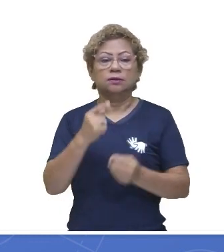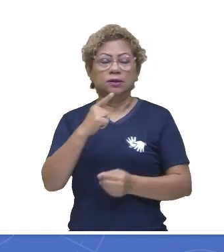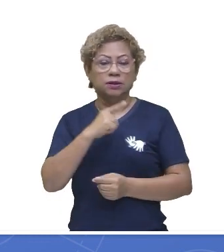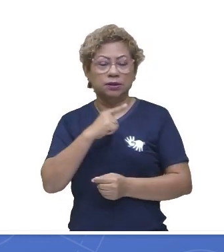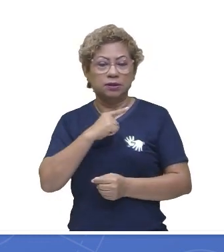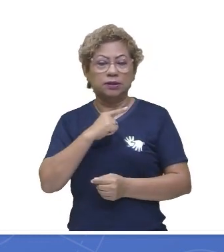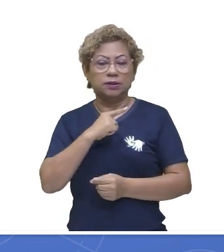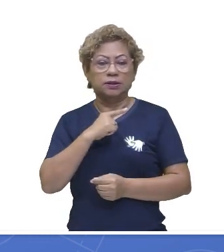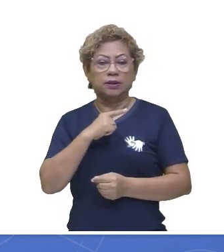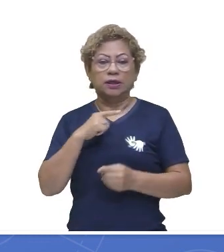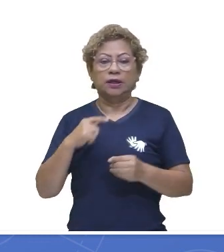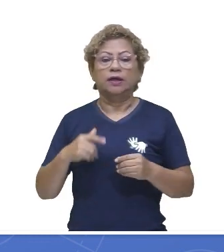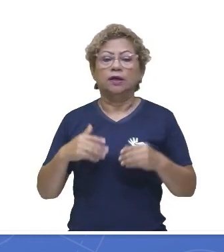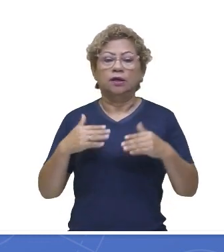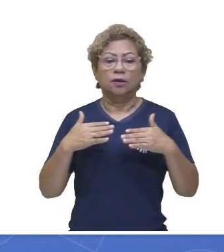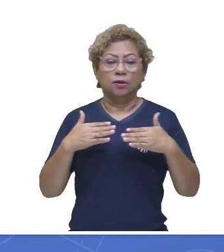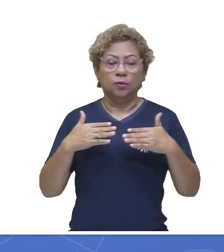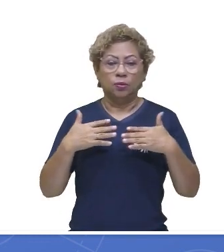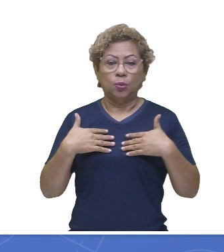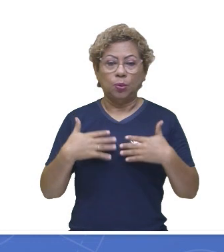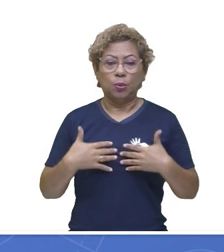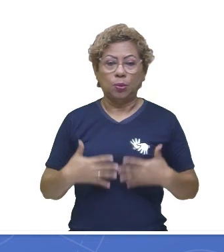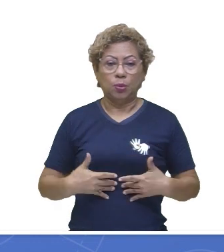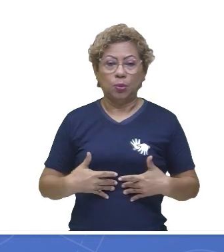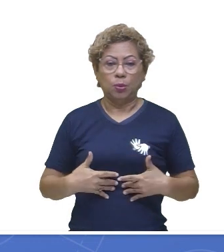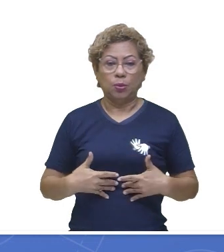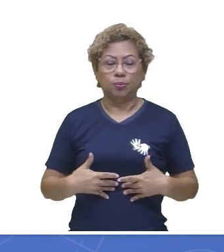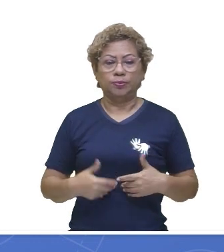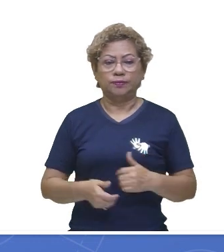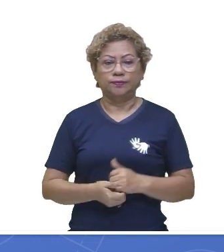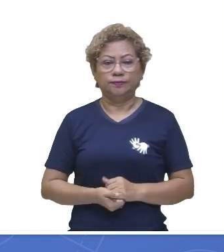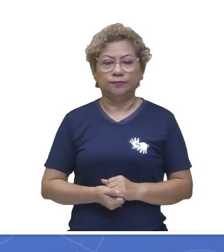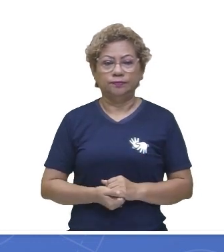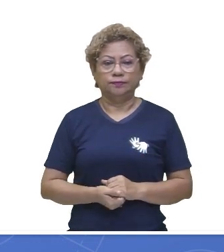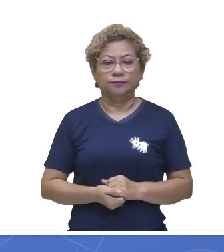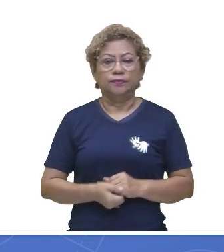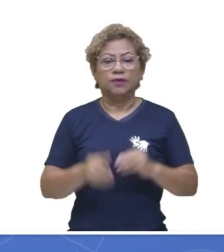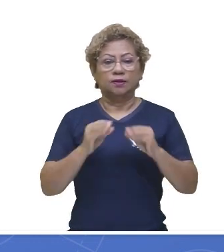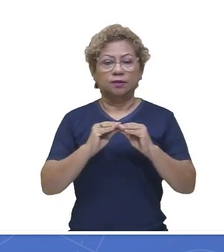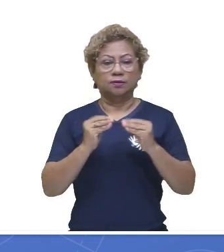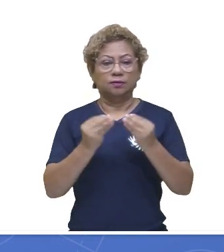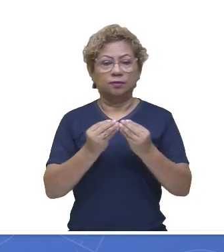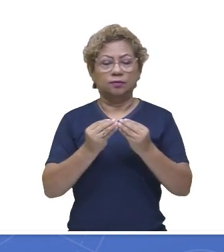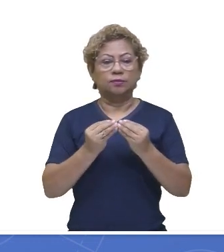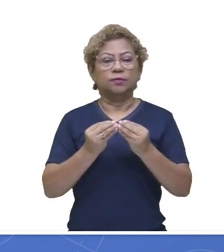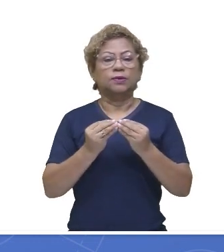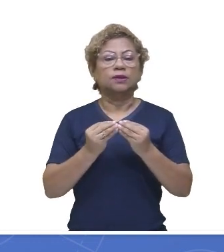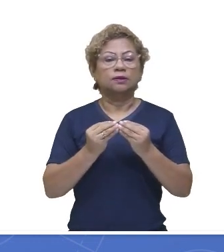os corpos. Veja que enquanto a capacidade térmica é uma propriedade do corpo como um todo,